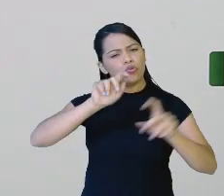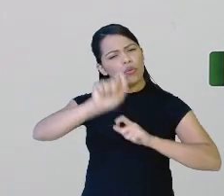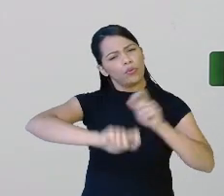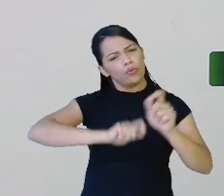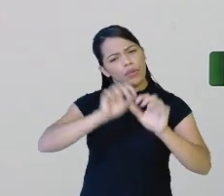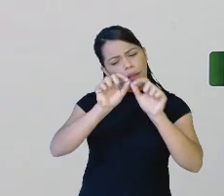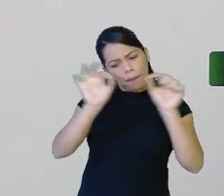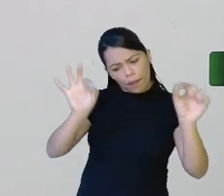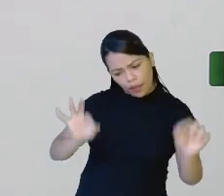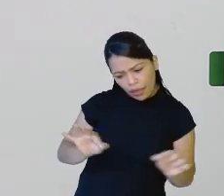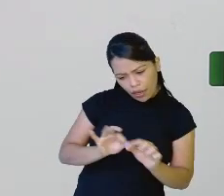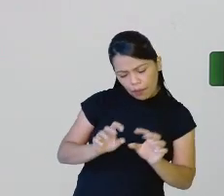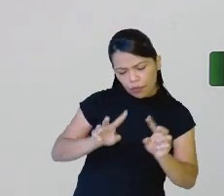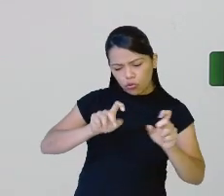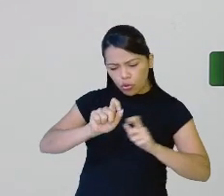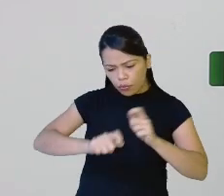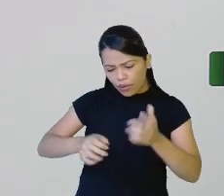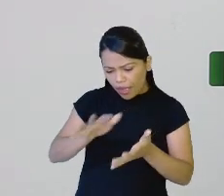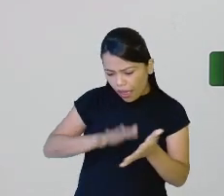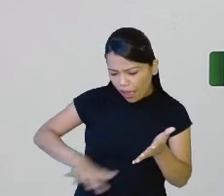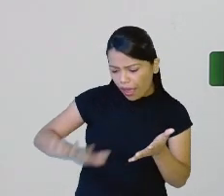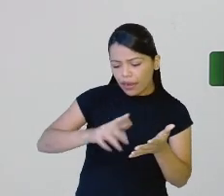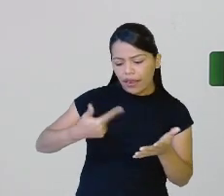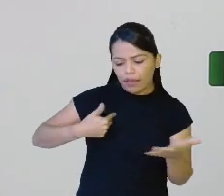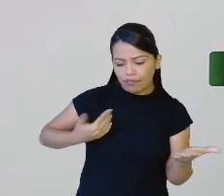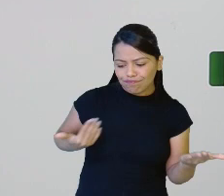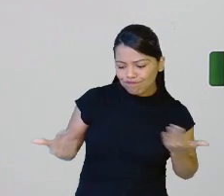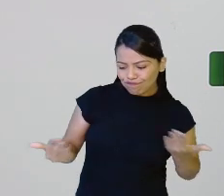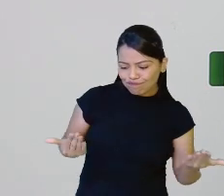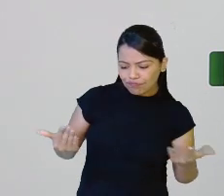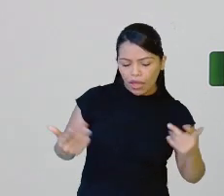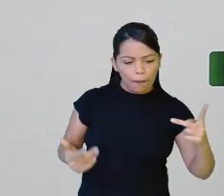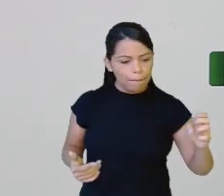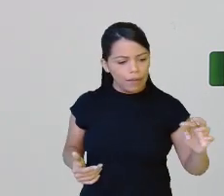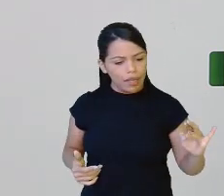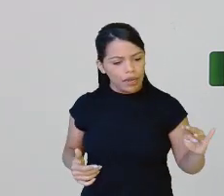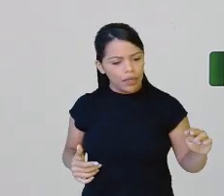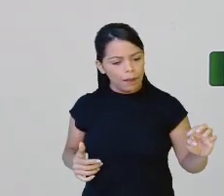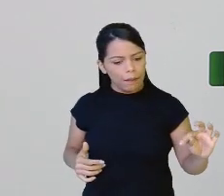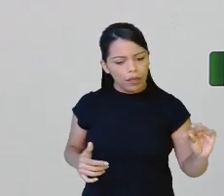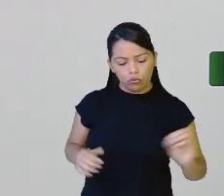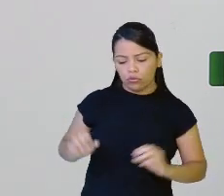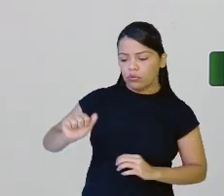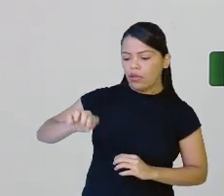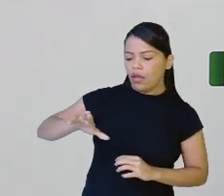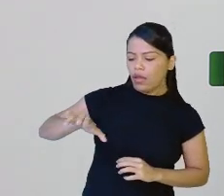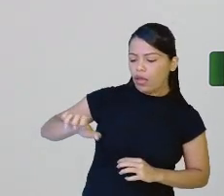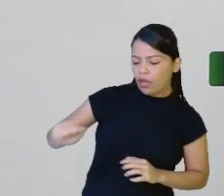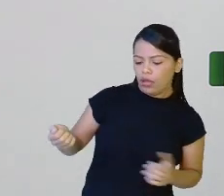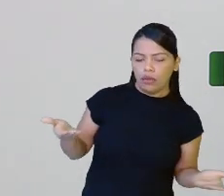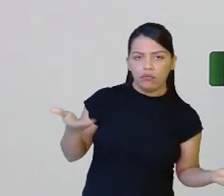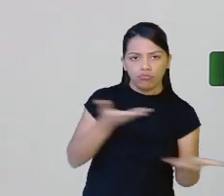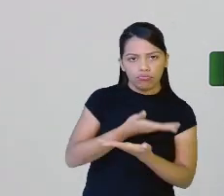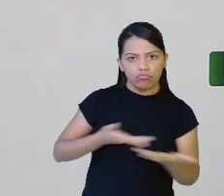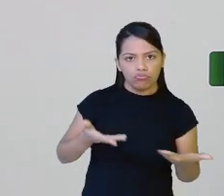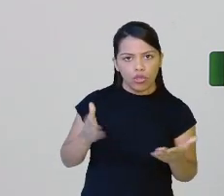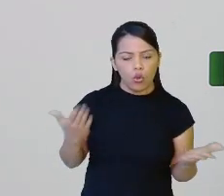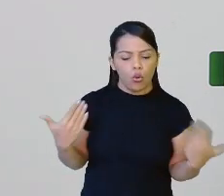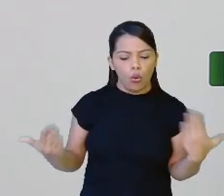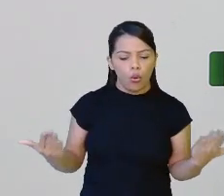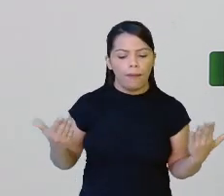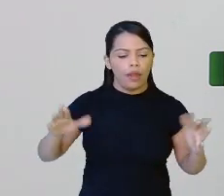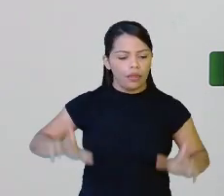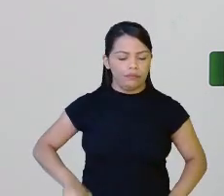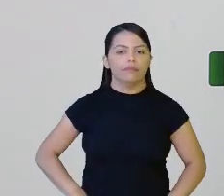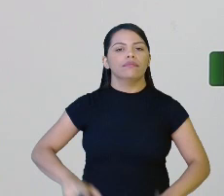sobre o que é área. A gente vai fazer uma comparação. Eu já adianto para você, perímetro é